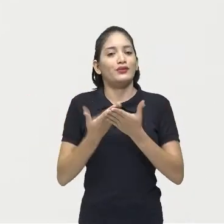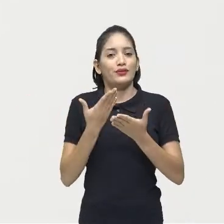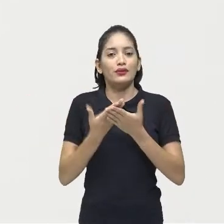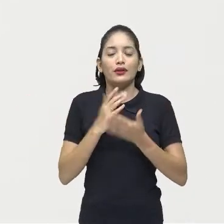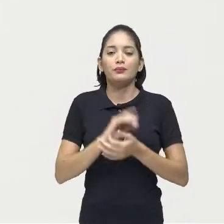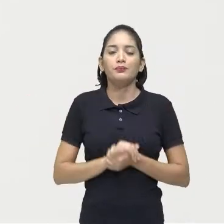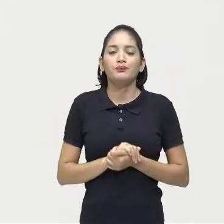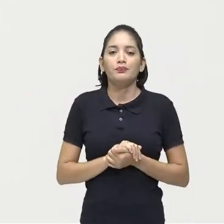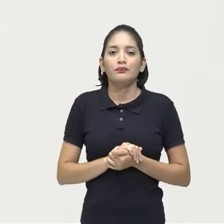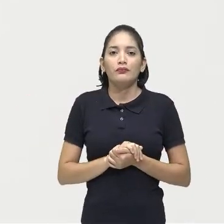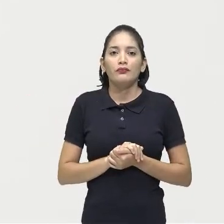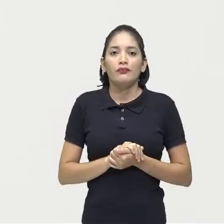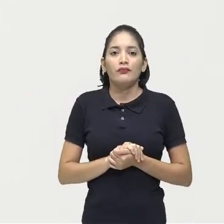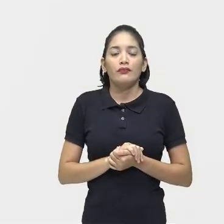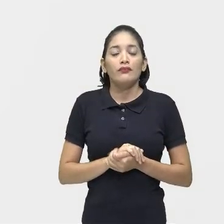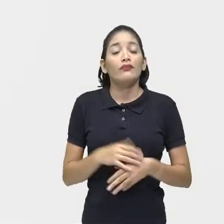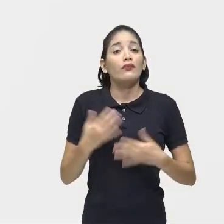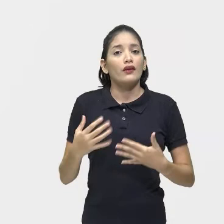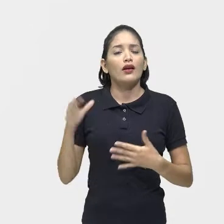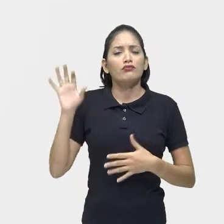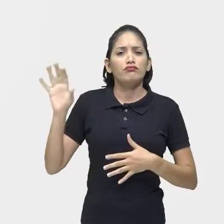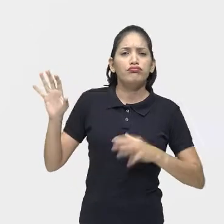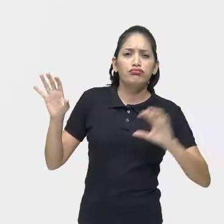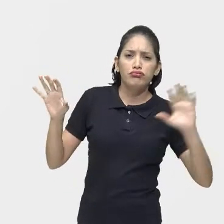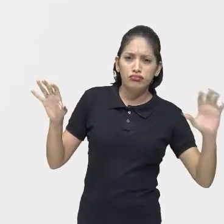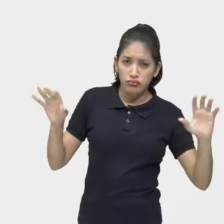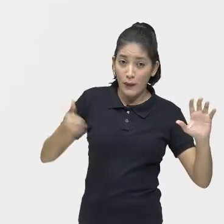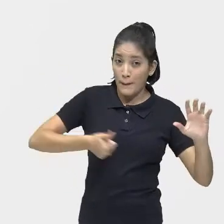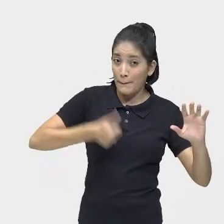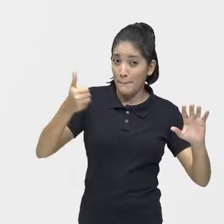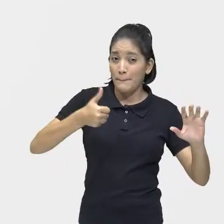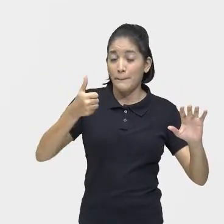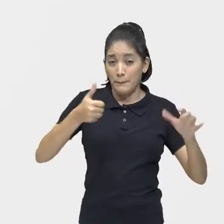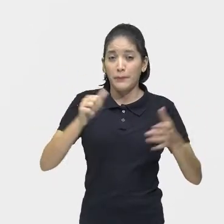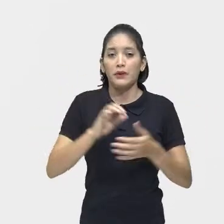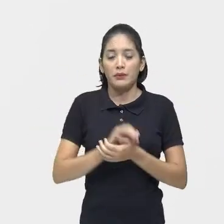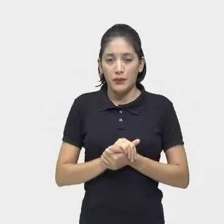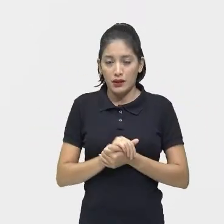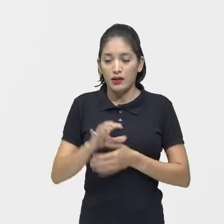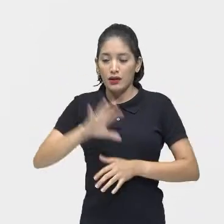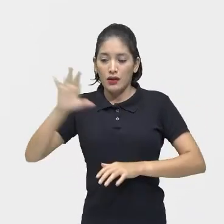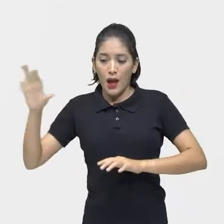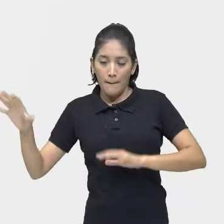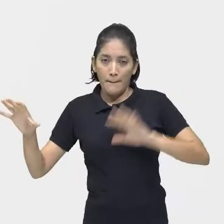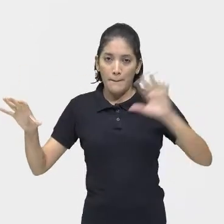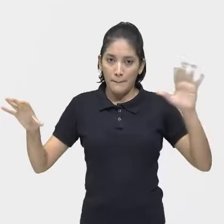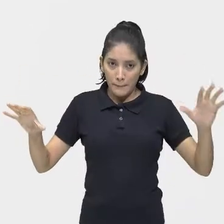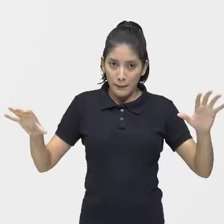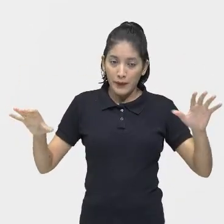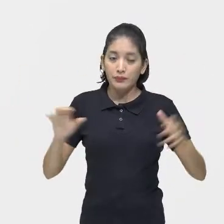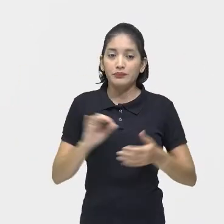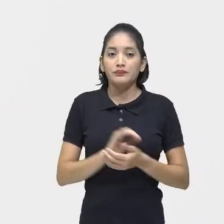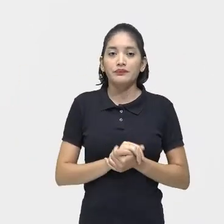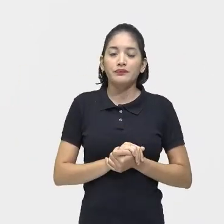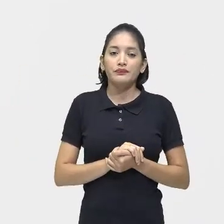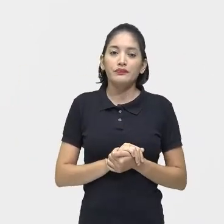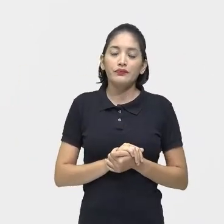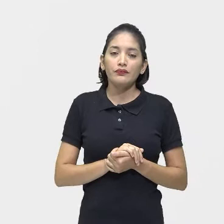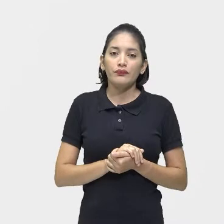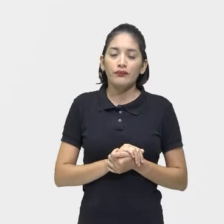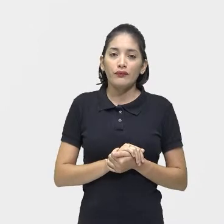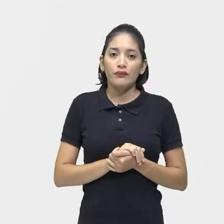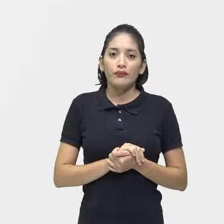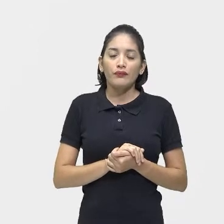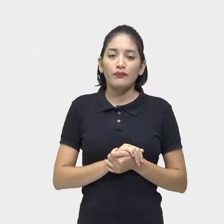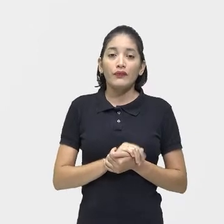Essa regionalização que a gente vai observar, essa primeira regionalização entre Europa Ocidental e Oriental, a gente